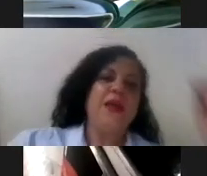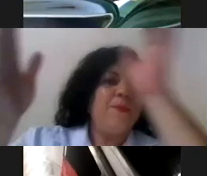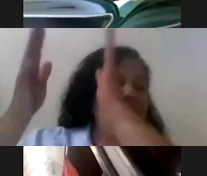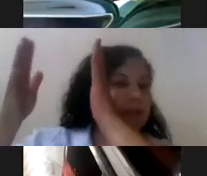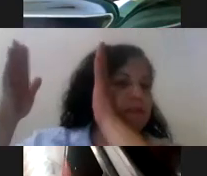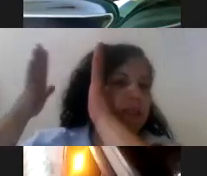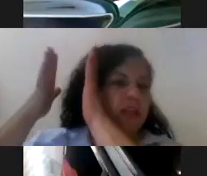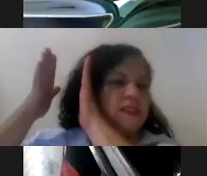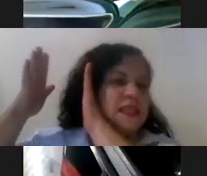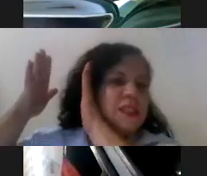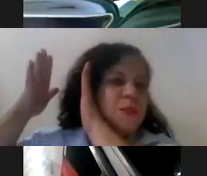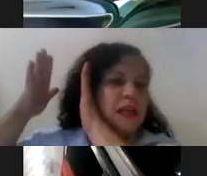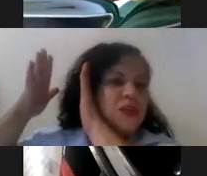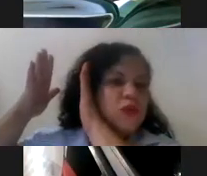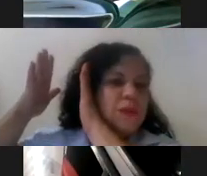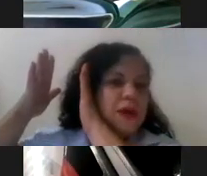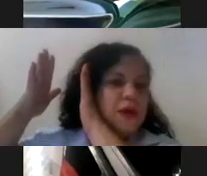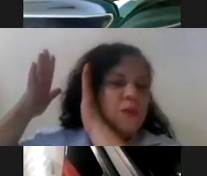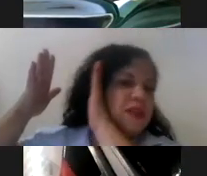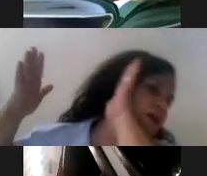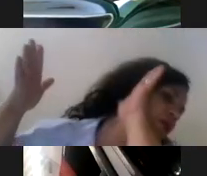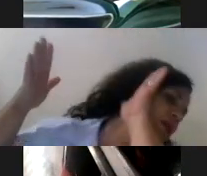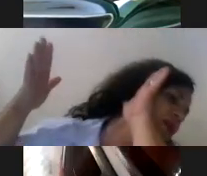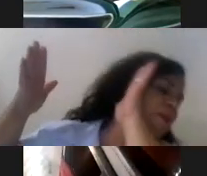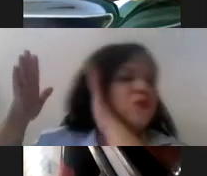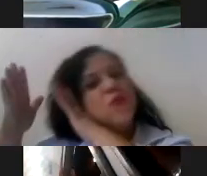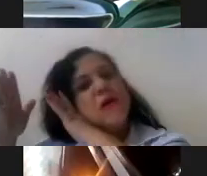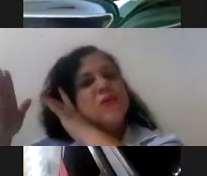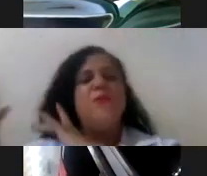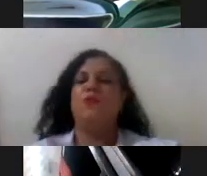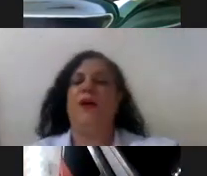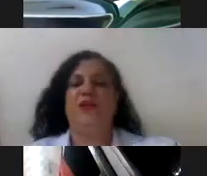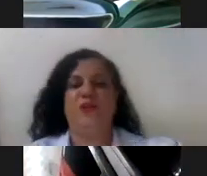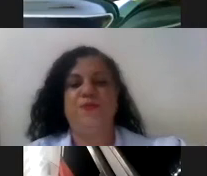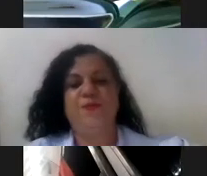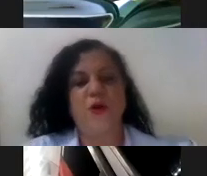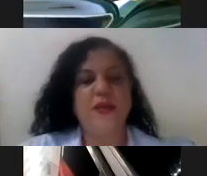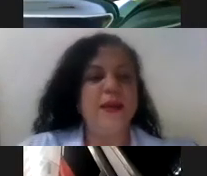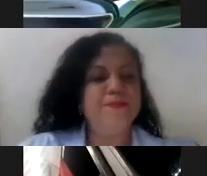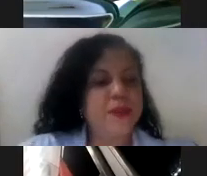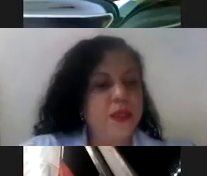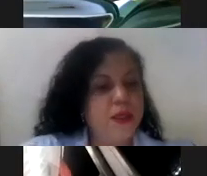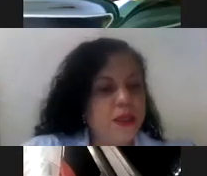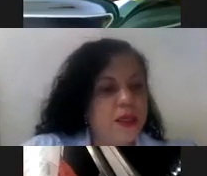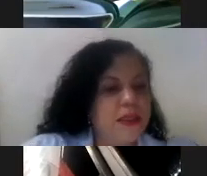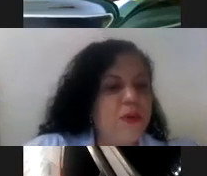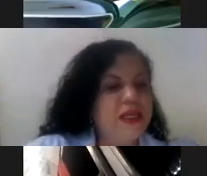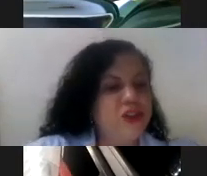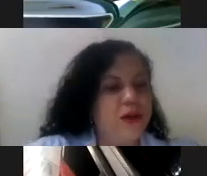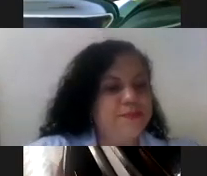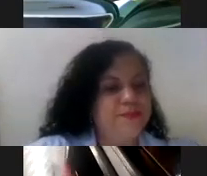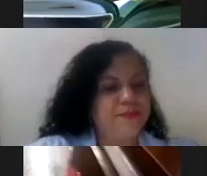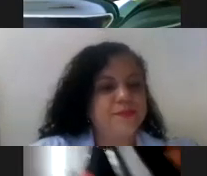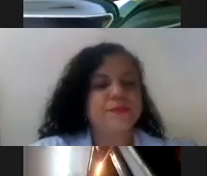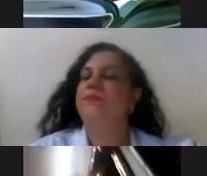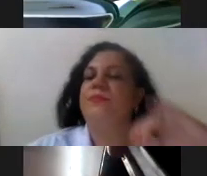AVC, mas o travesseiro deve ser esse espaço aqui, o tamanho recomendado. Nem muito alto, nem muito baixo. Ok? Então, olha